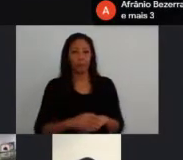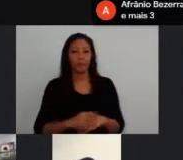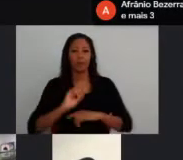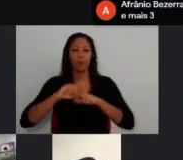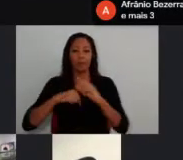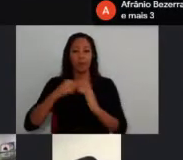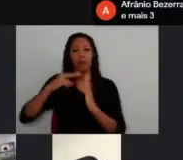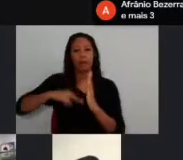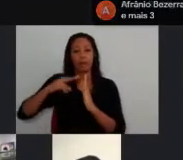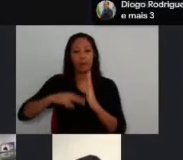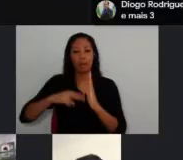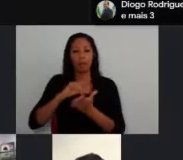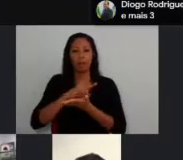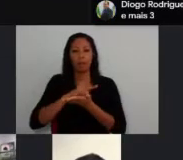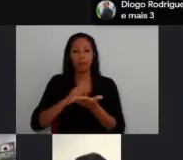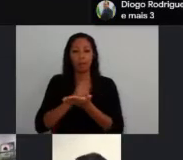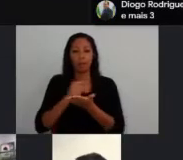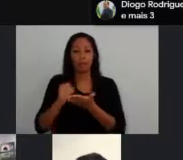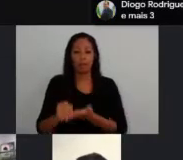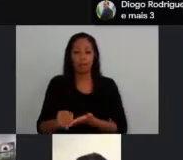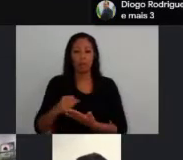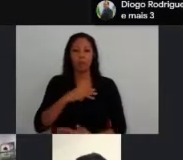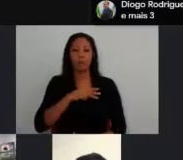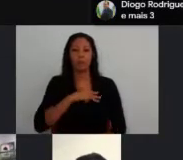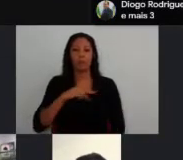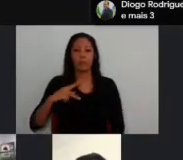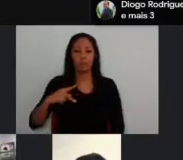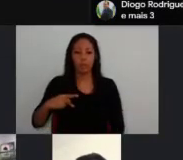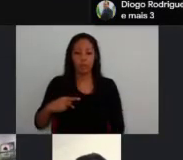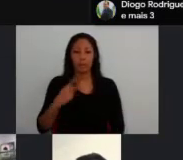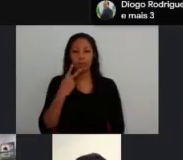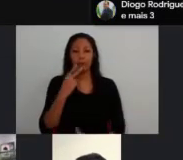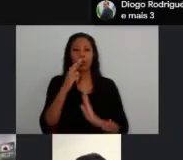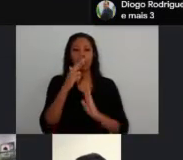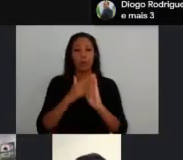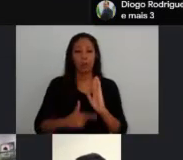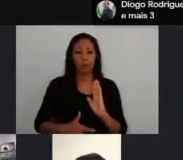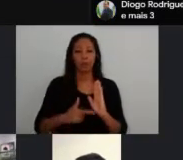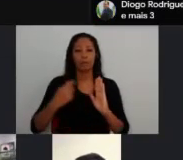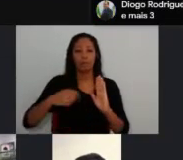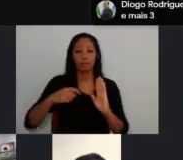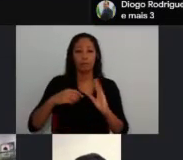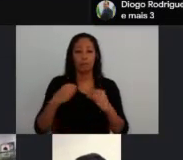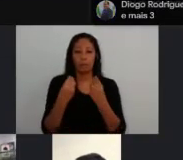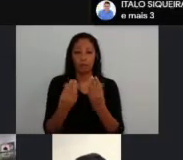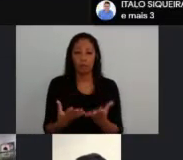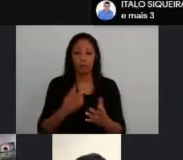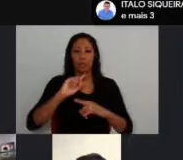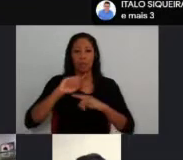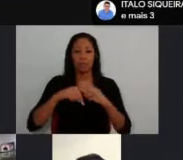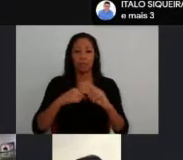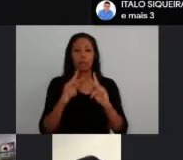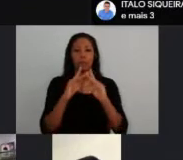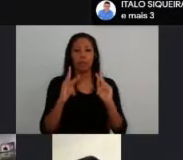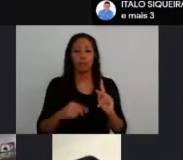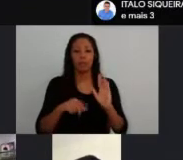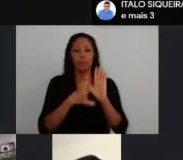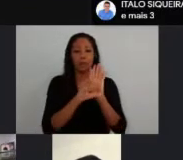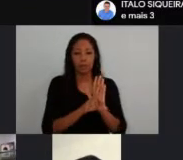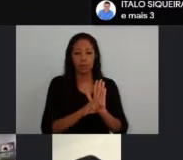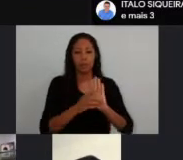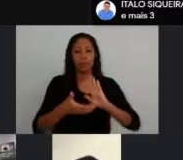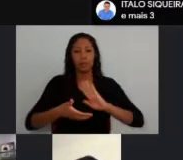Público, que determinou a entrega de relatórios, e em seguida justificou o seu voto ao projeto de lei que retira a gratificação por dedicação exclusiva dos